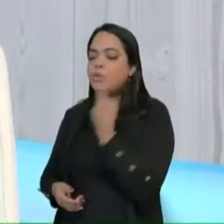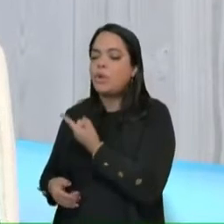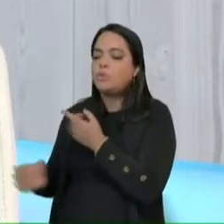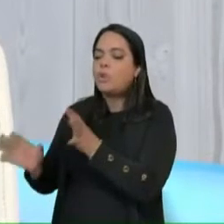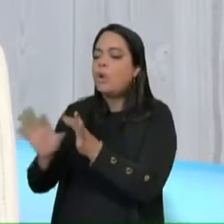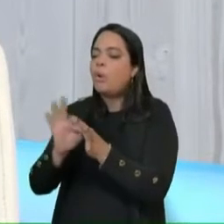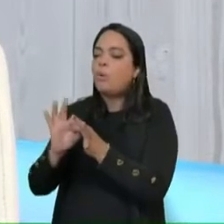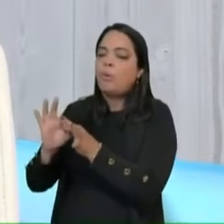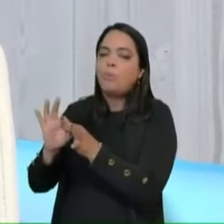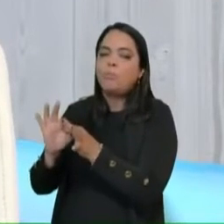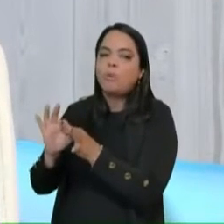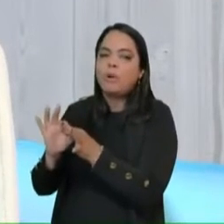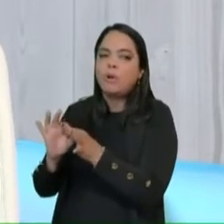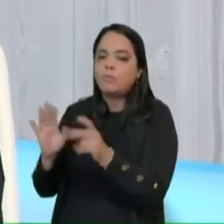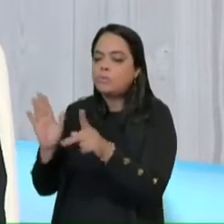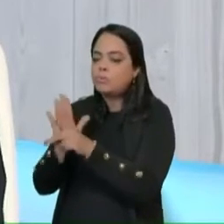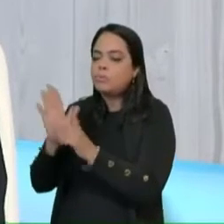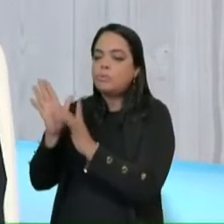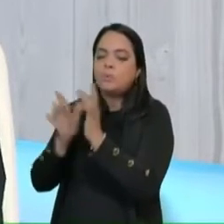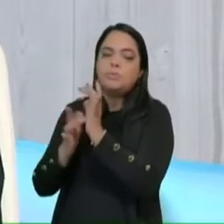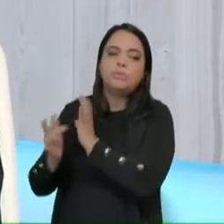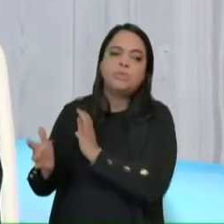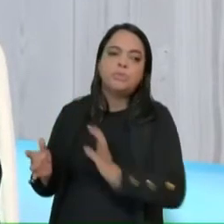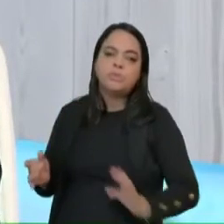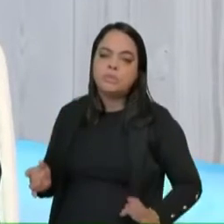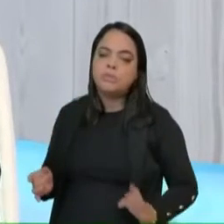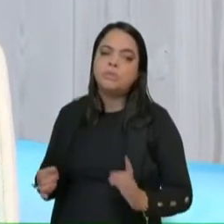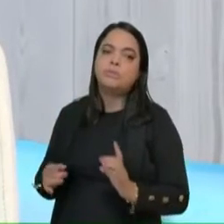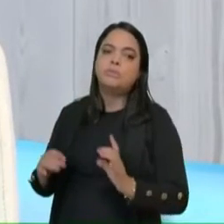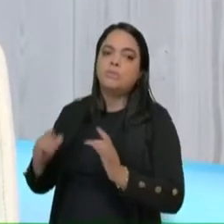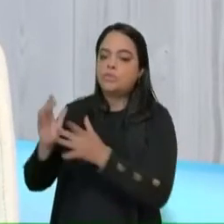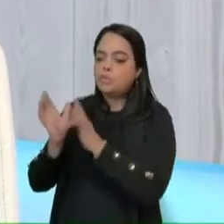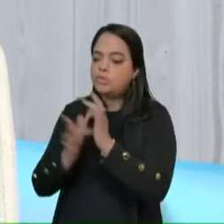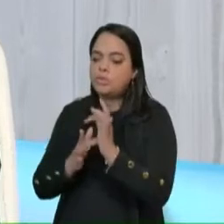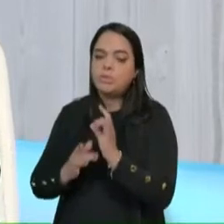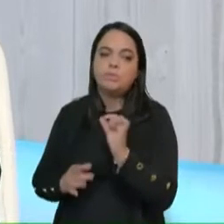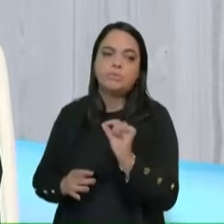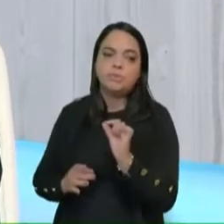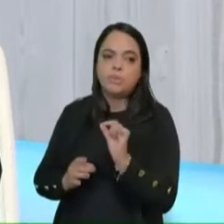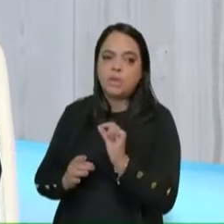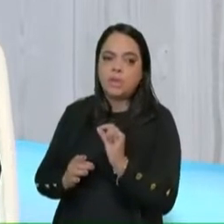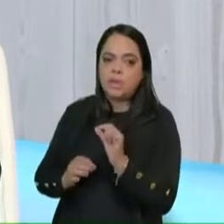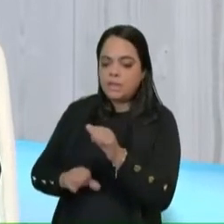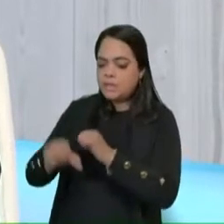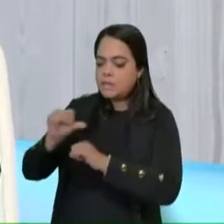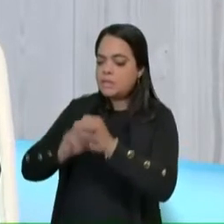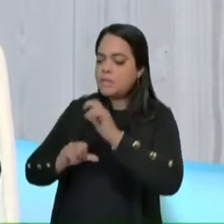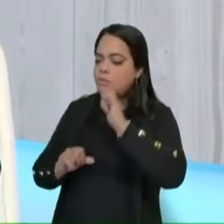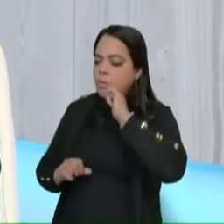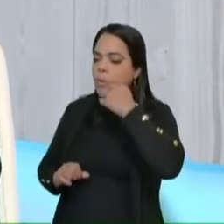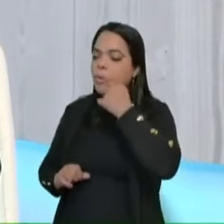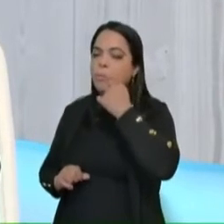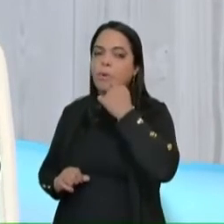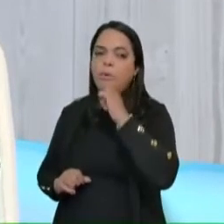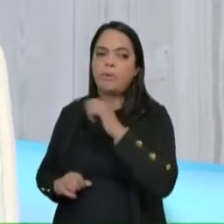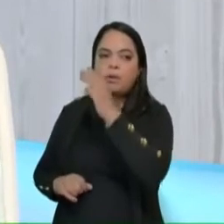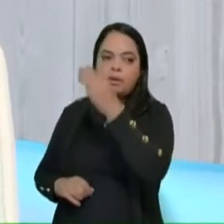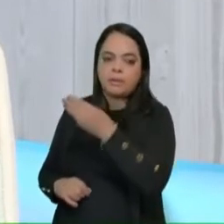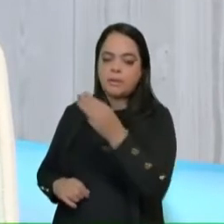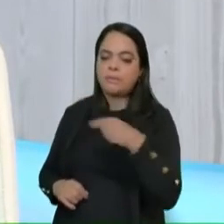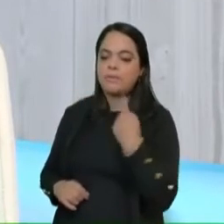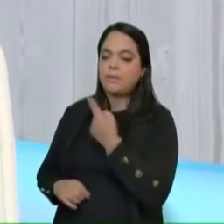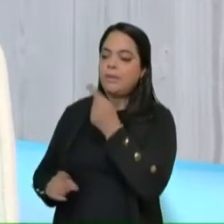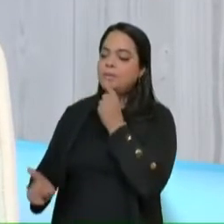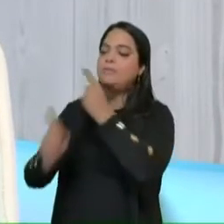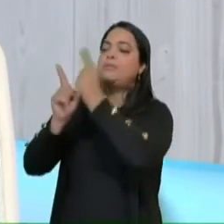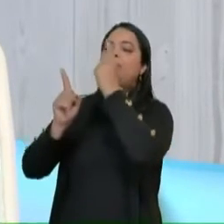comungamos do próprio Jesus Cristo né aquele que se deixou num pedaço de pão né na missa a gente encontra isso o próprio